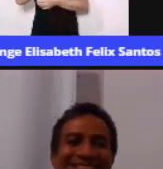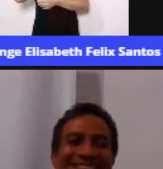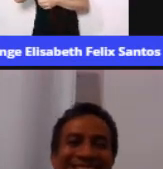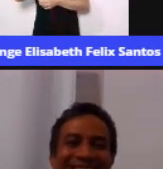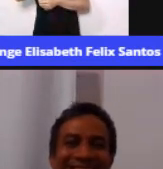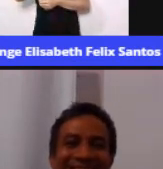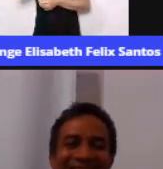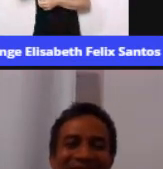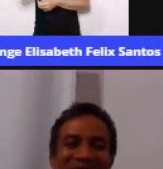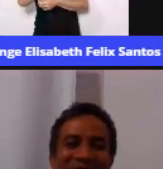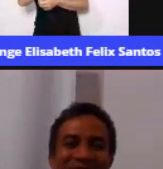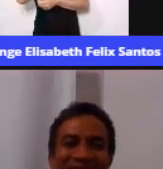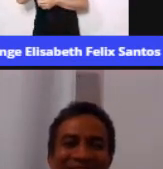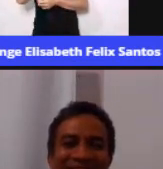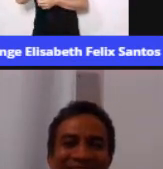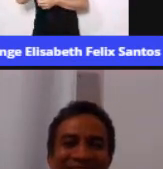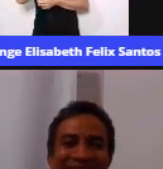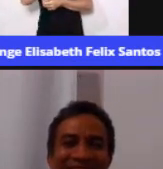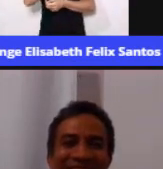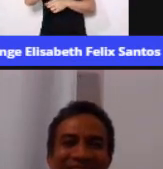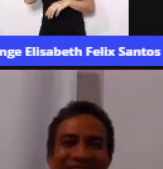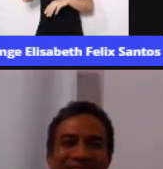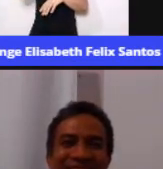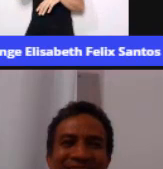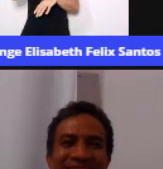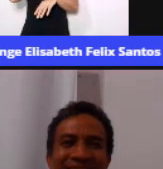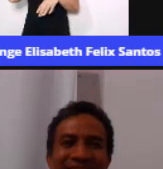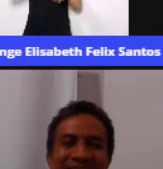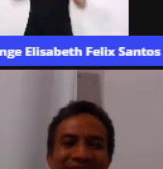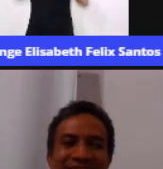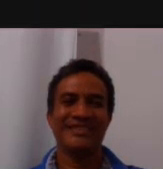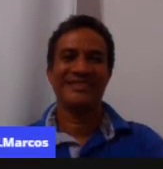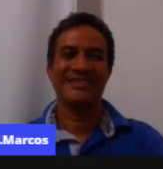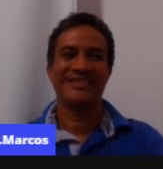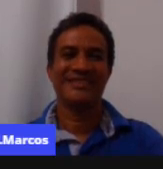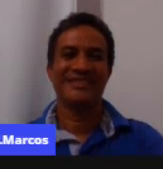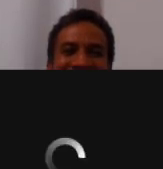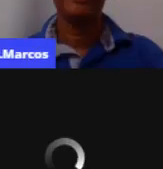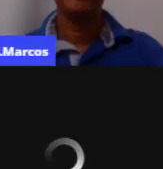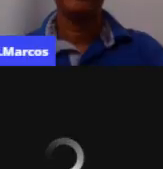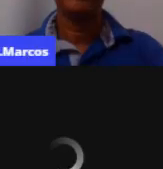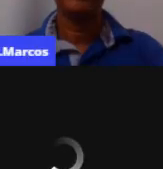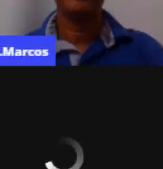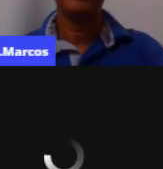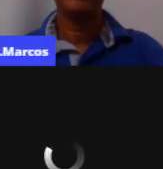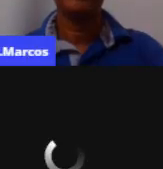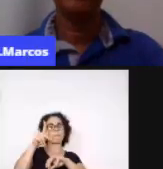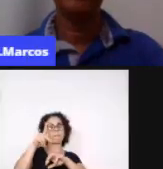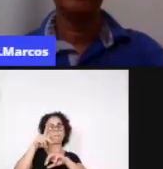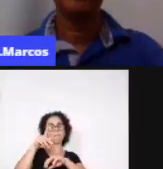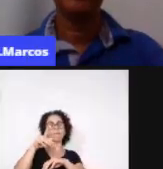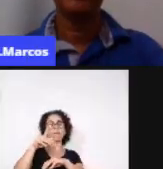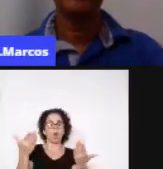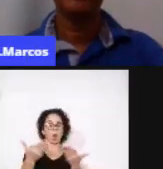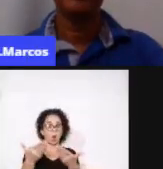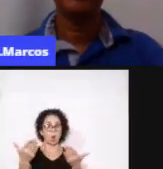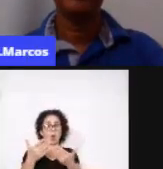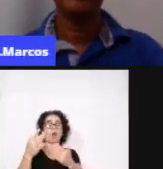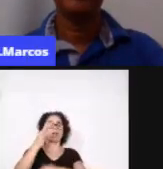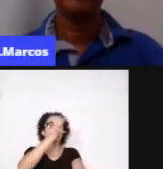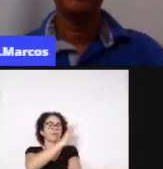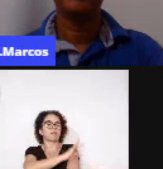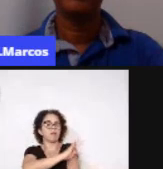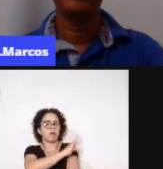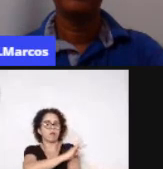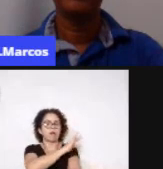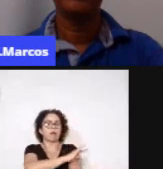UFMS e possui mestrado em Ensino de Ciências também pelo UFMS. Atualmente, ele é técnico da modalidade